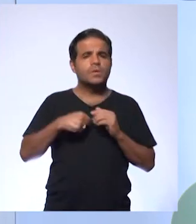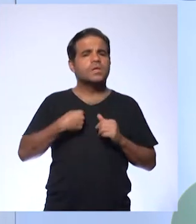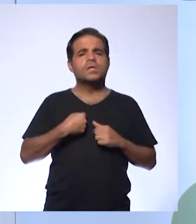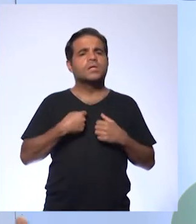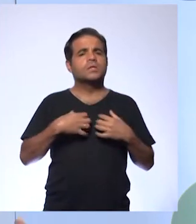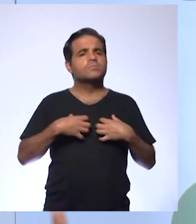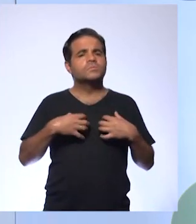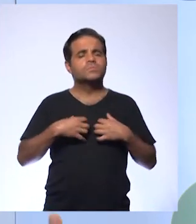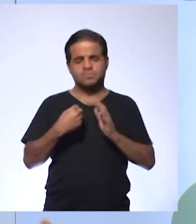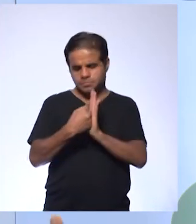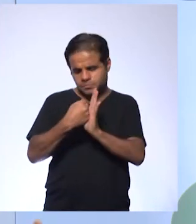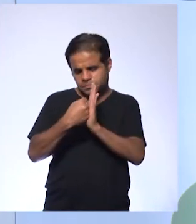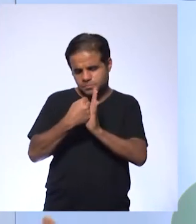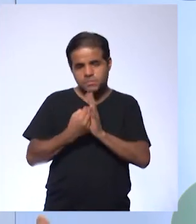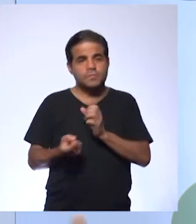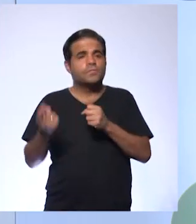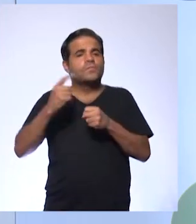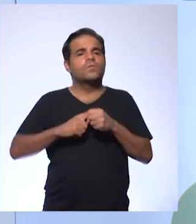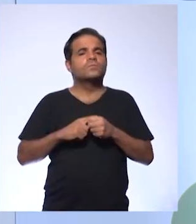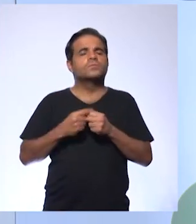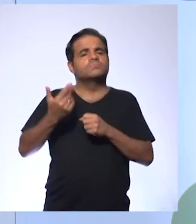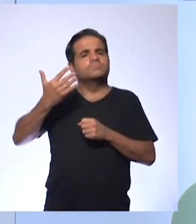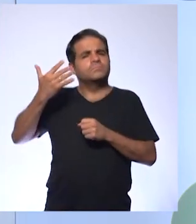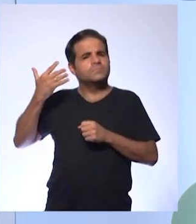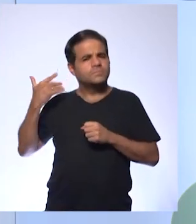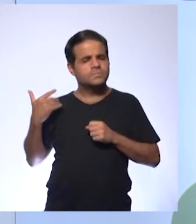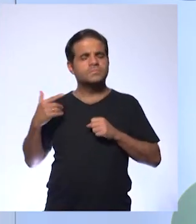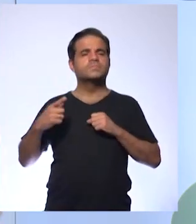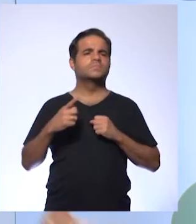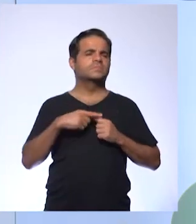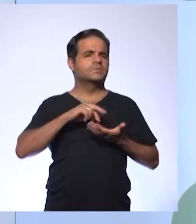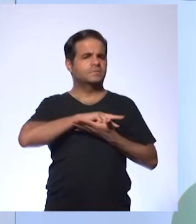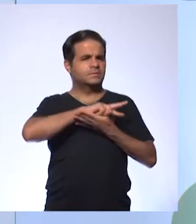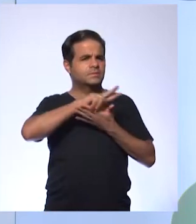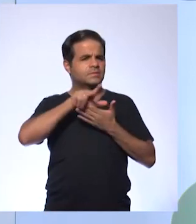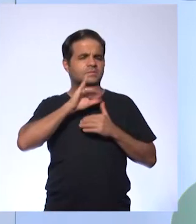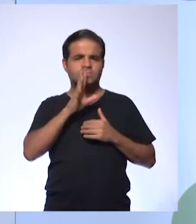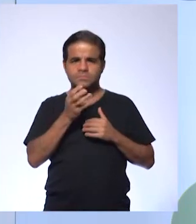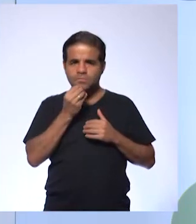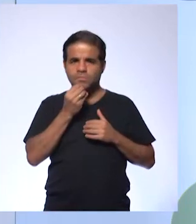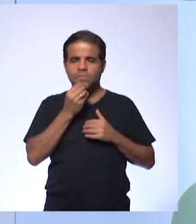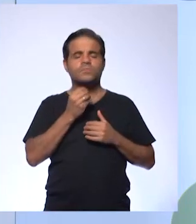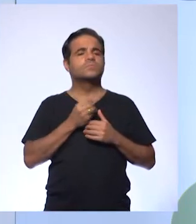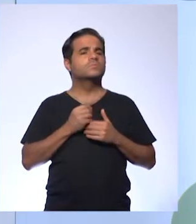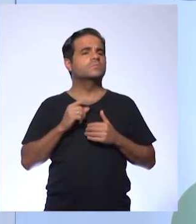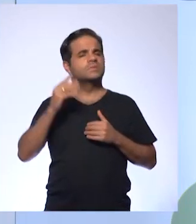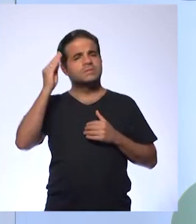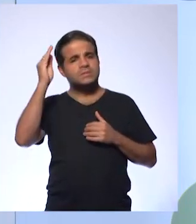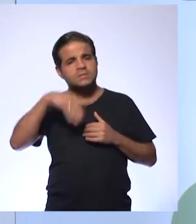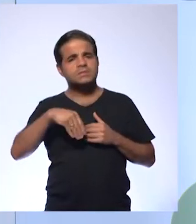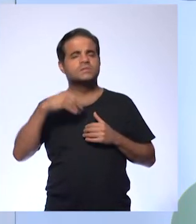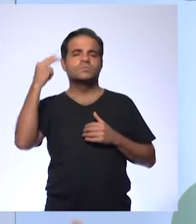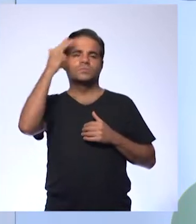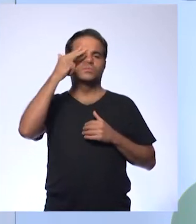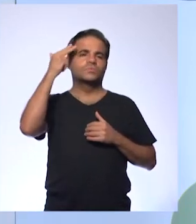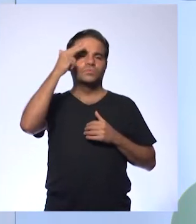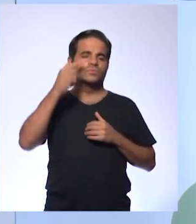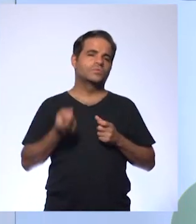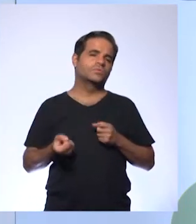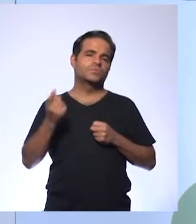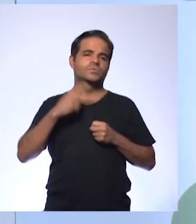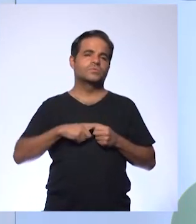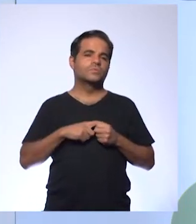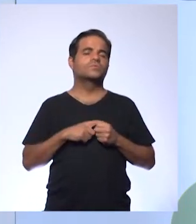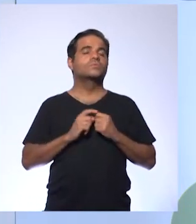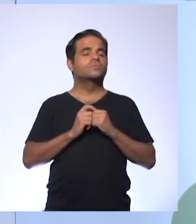é e querer voltar, né, para onde ele veio. Ele teve várias oportunidades de desistir do sonho, desse retorno a